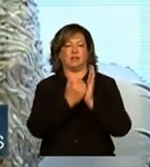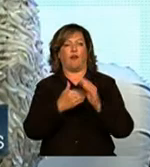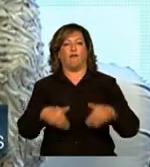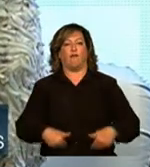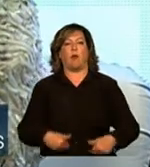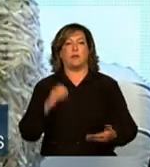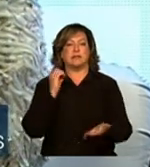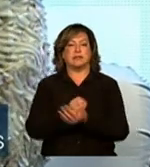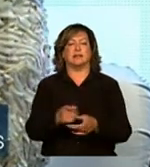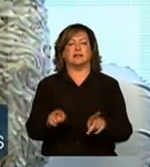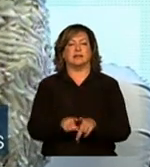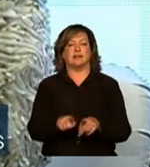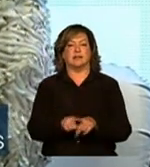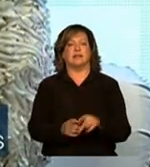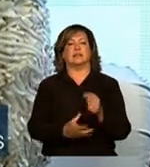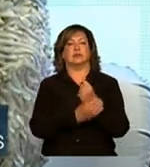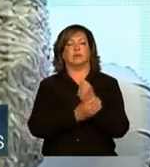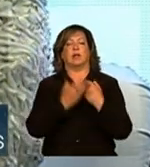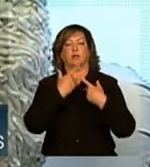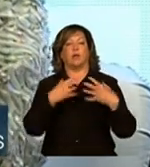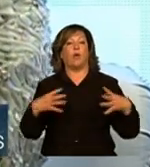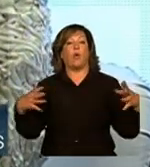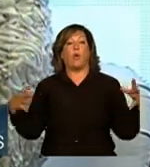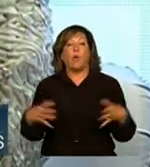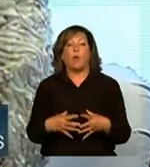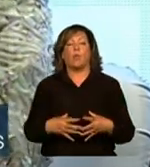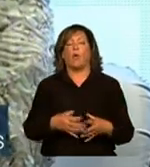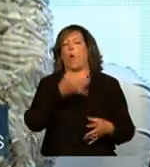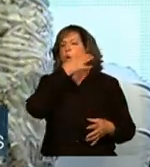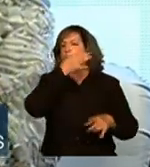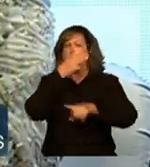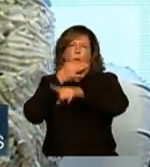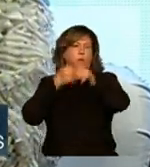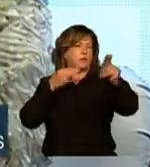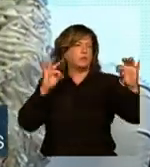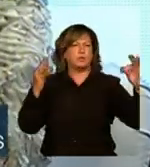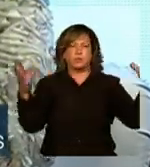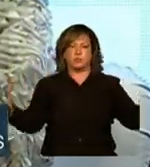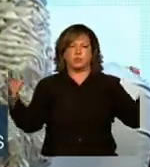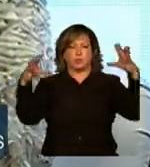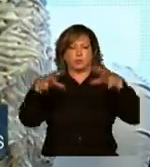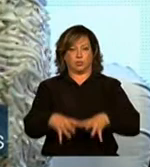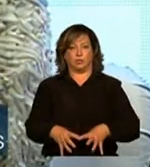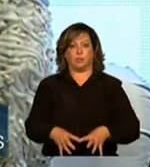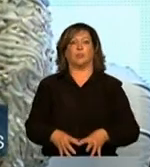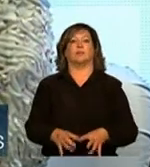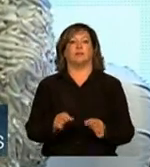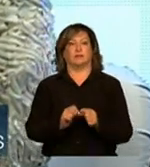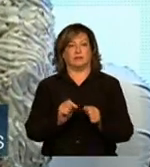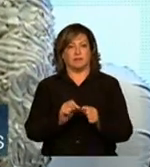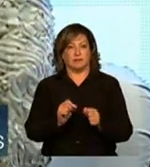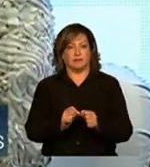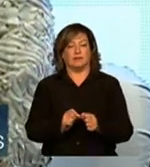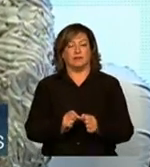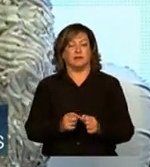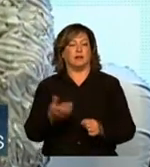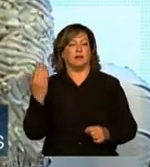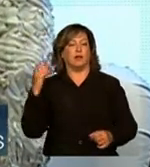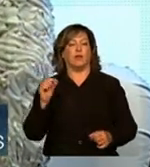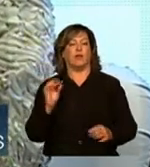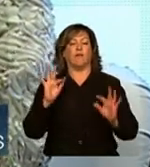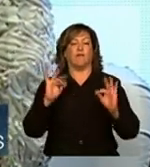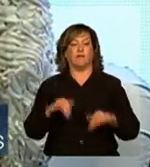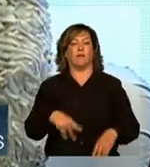segurança alimentar de forma coletiva, incorporando de novo essa construção do final do governo